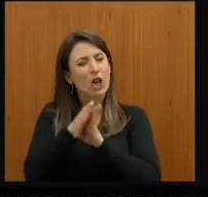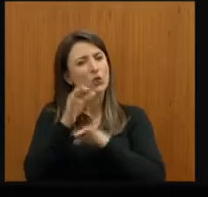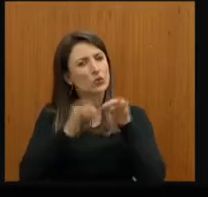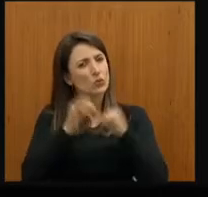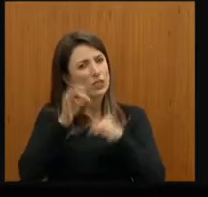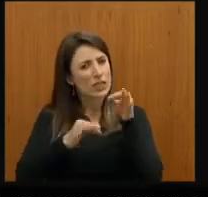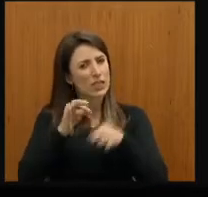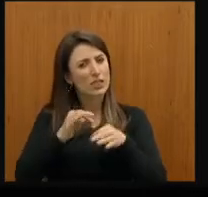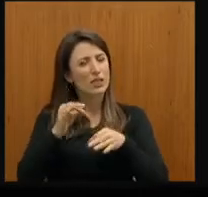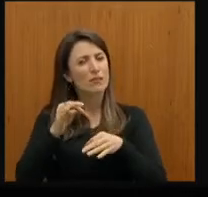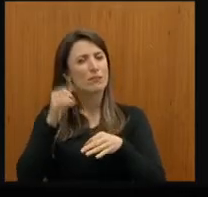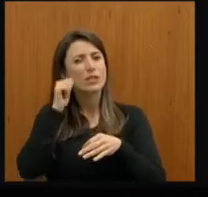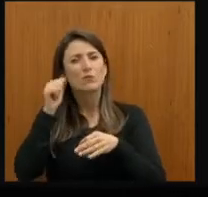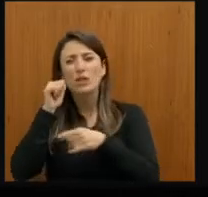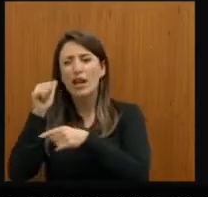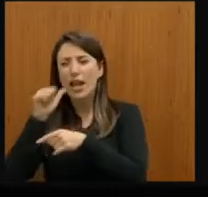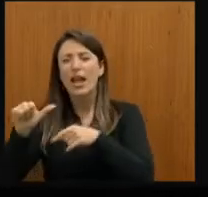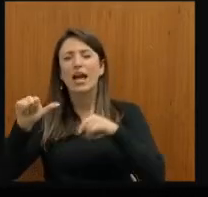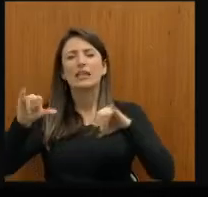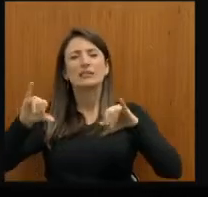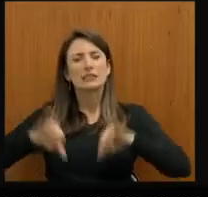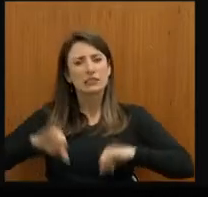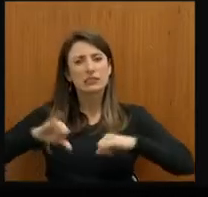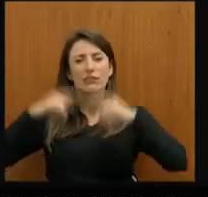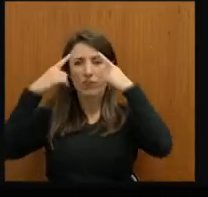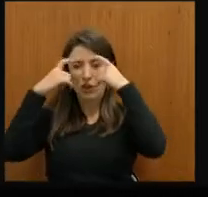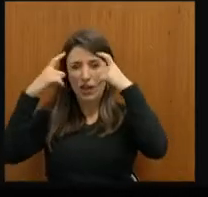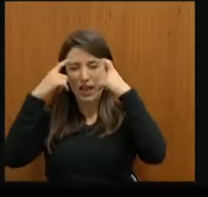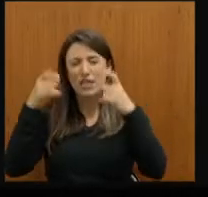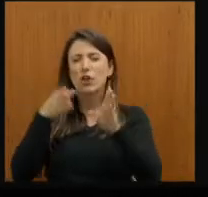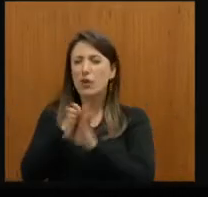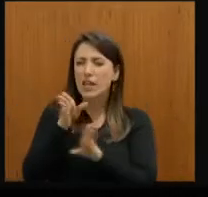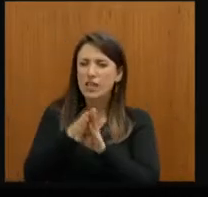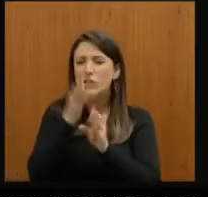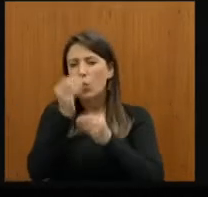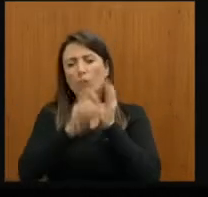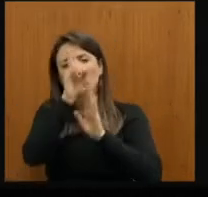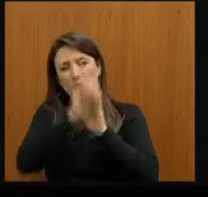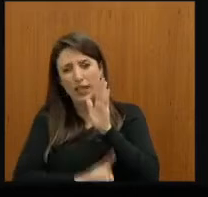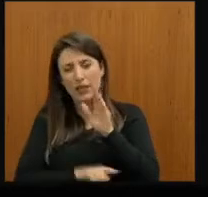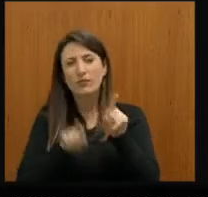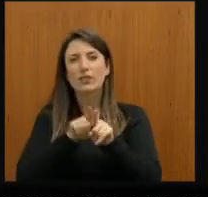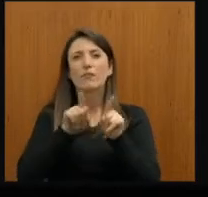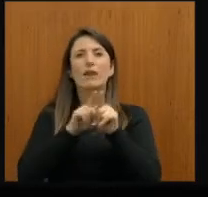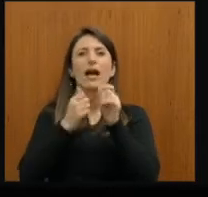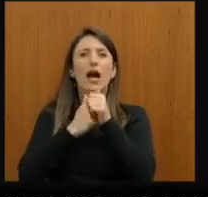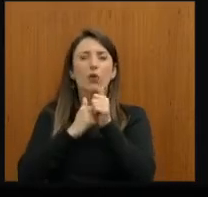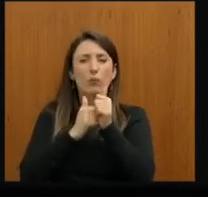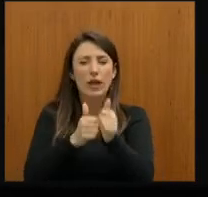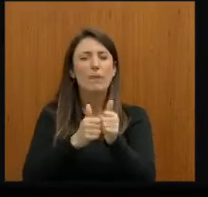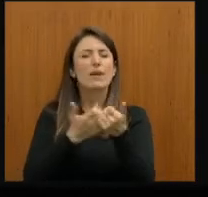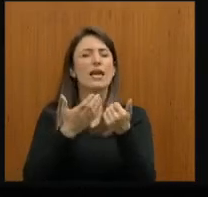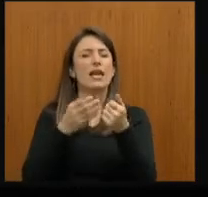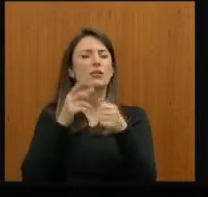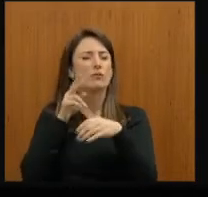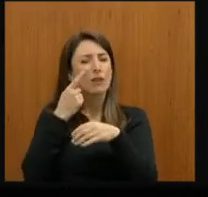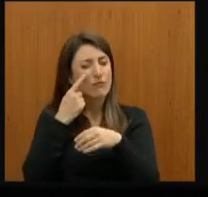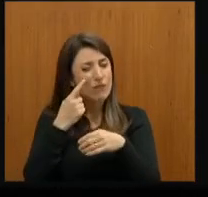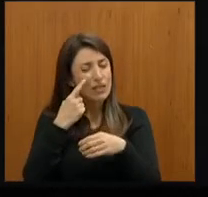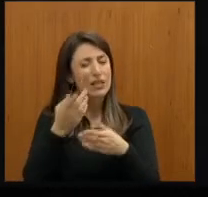né orientação sobre direitos um modo geral o acompanhamento do expediente para cortar as medidas protetivas